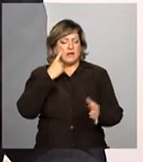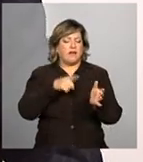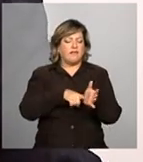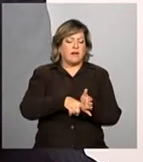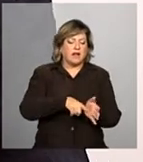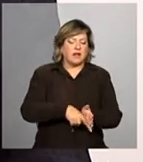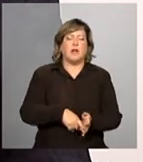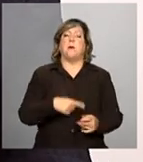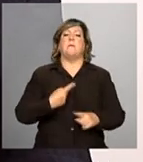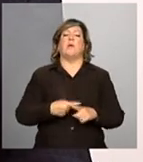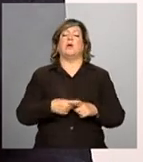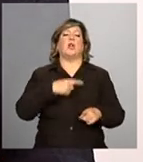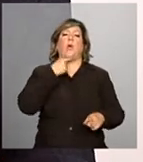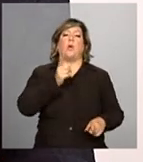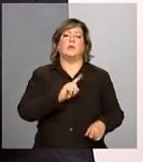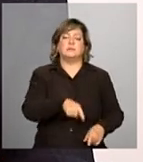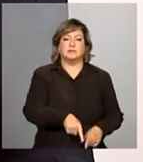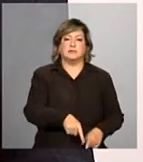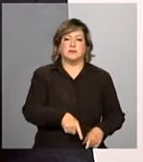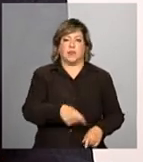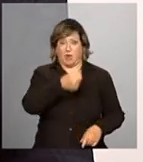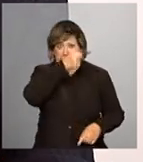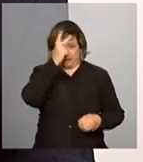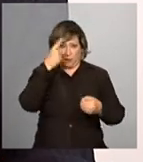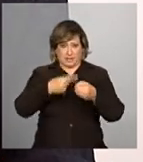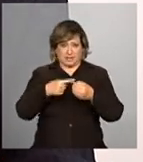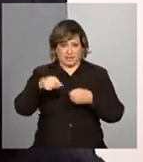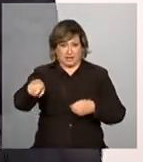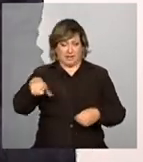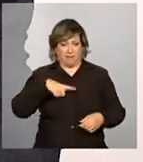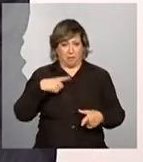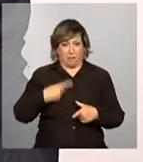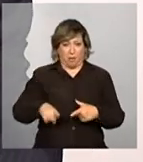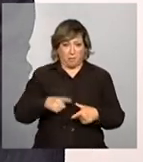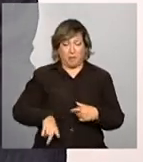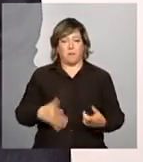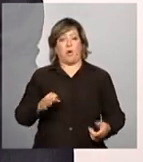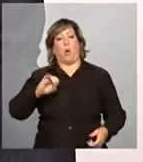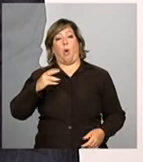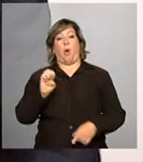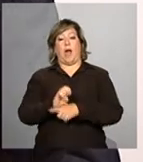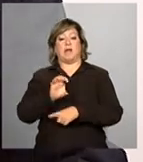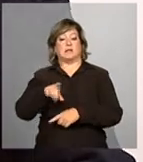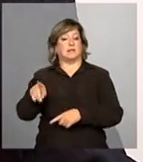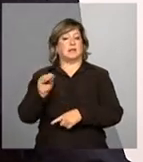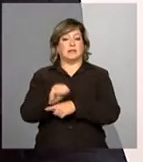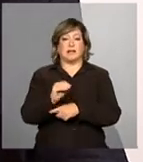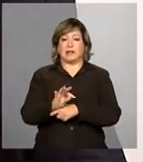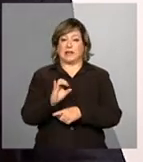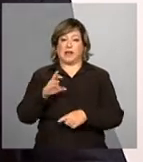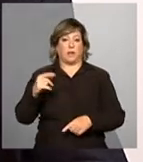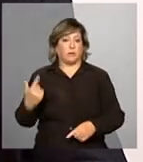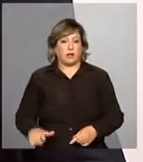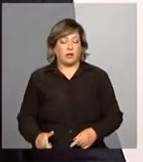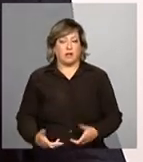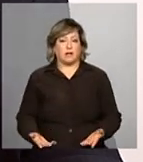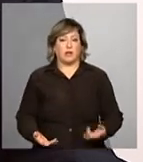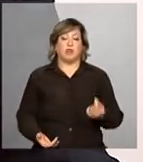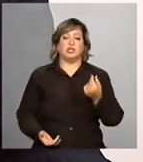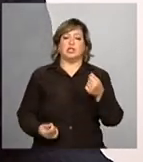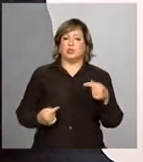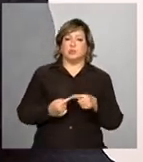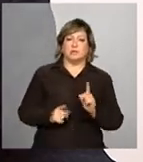conseguisse pelo município que teve problemas e dificuldades foi o estado que não deu Assessoria Técnica o financiamento que não foi